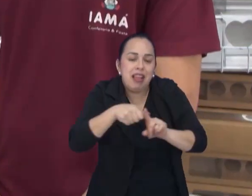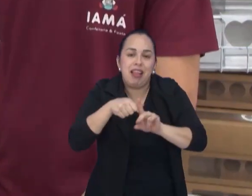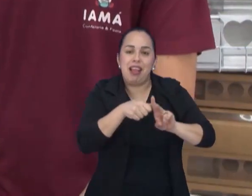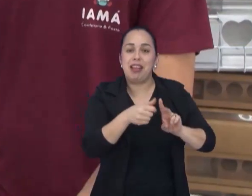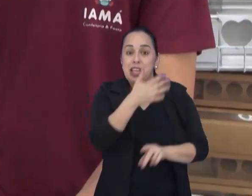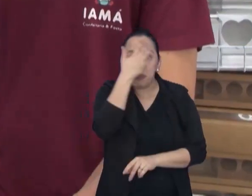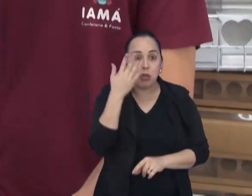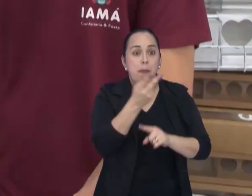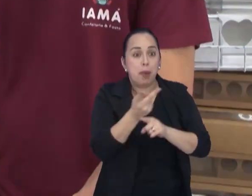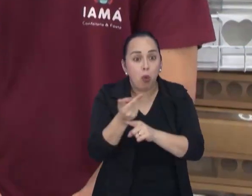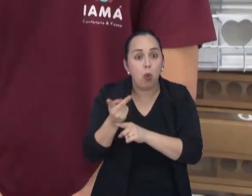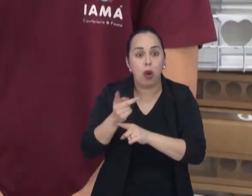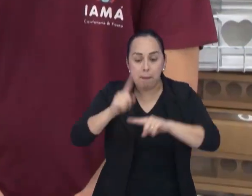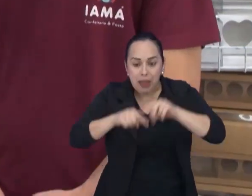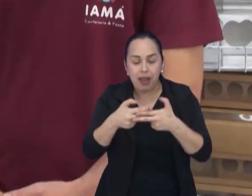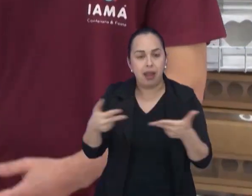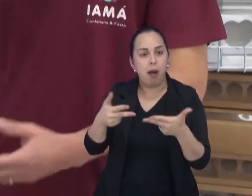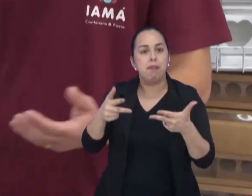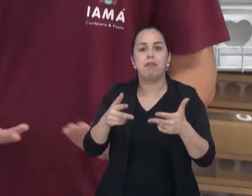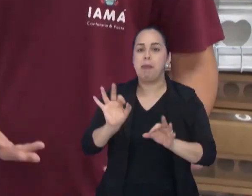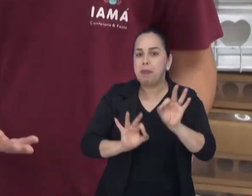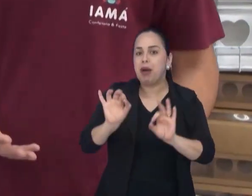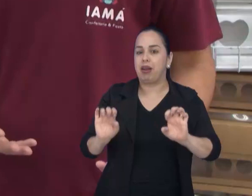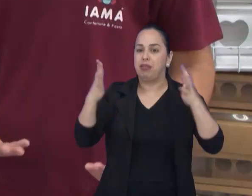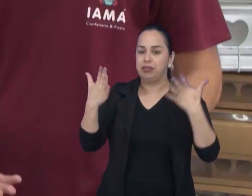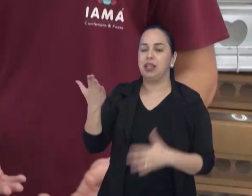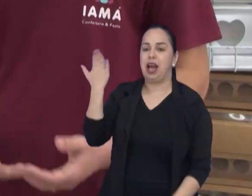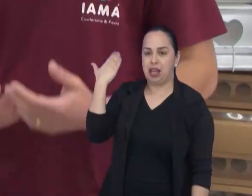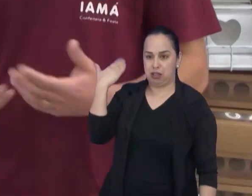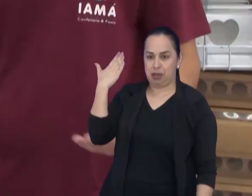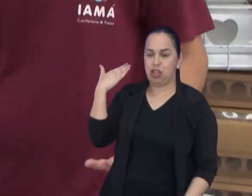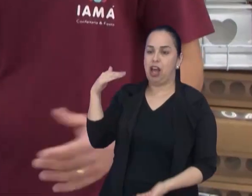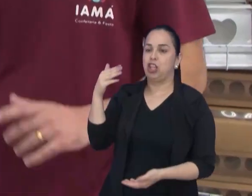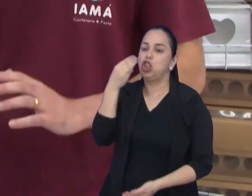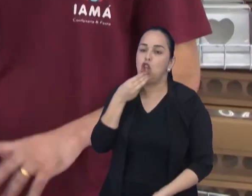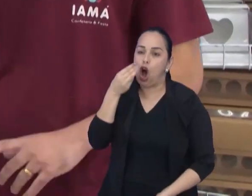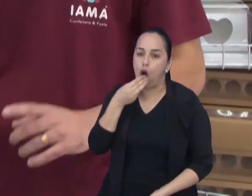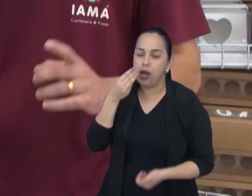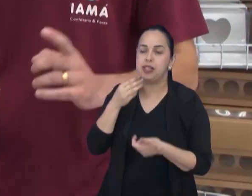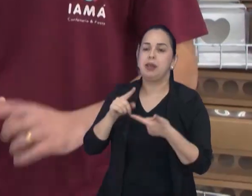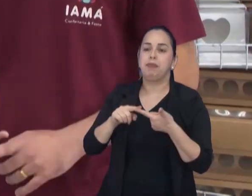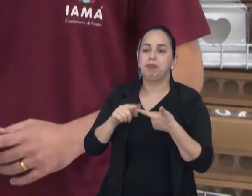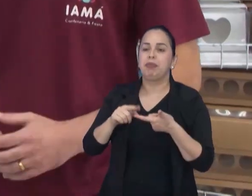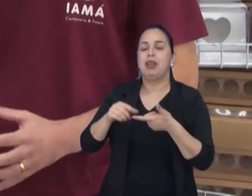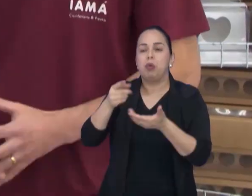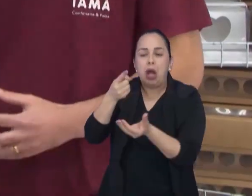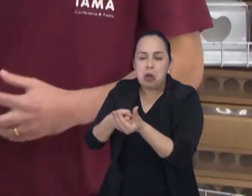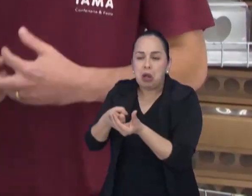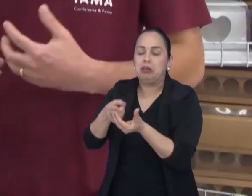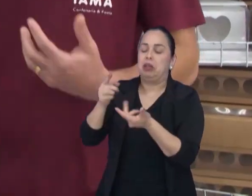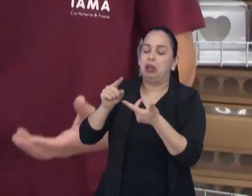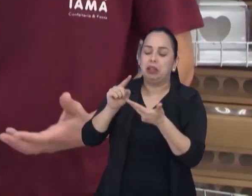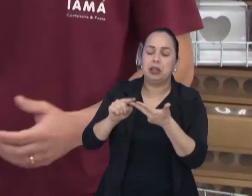procura, então. É uma procura, e antigamente nós tínhamos aí os doces típicos, né? A pamonha, o cachorro-quente.